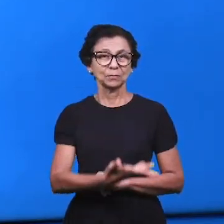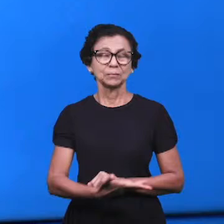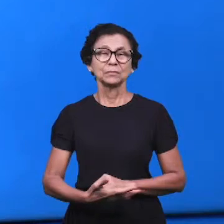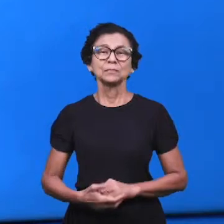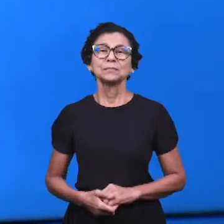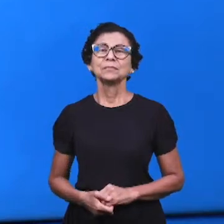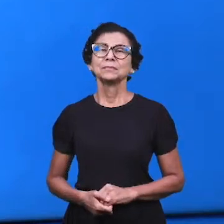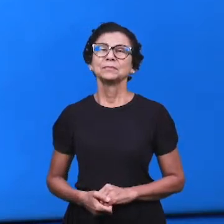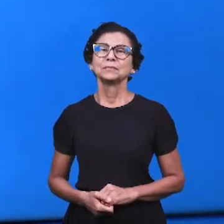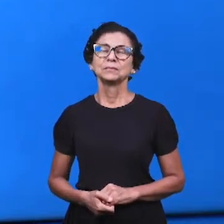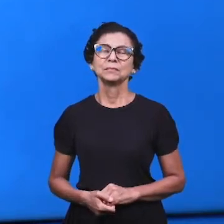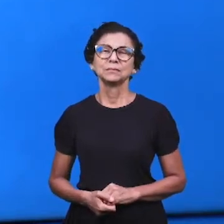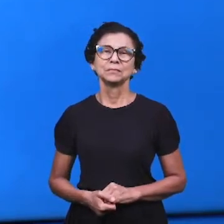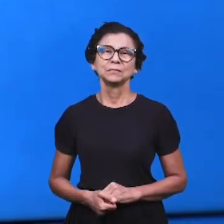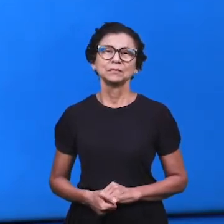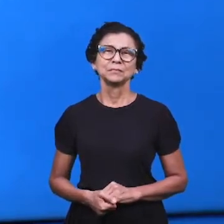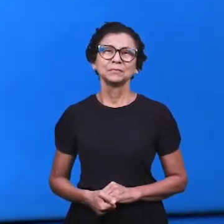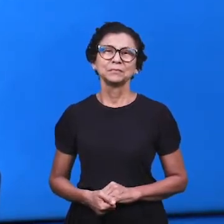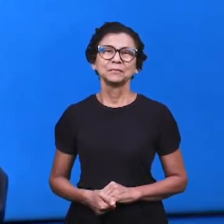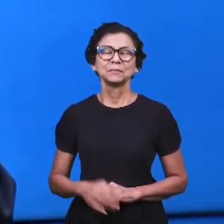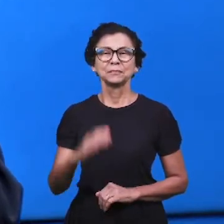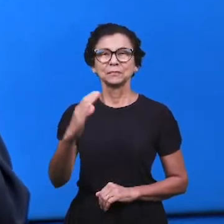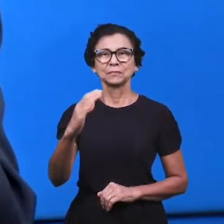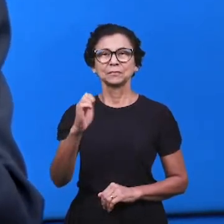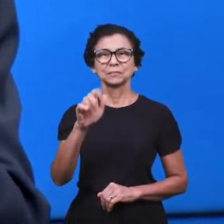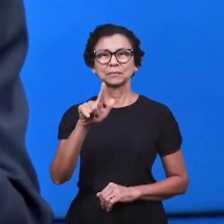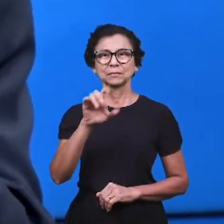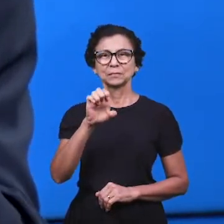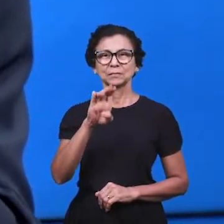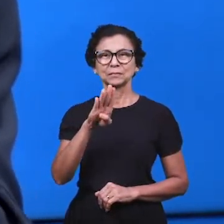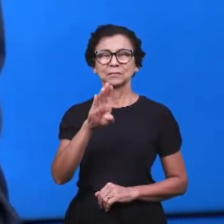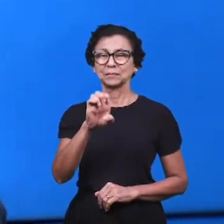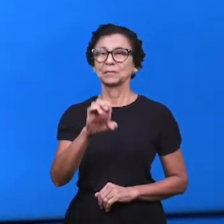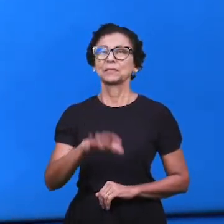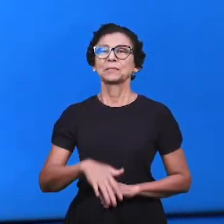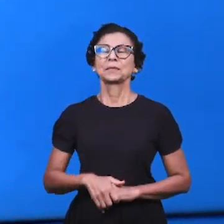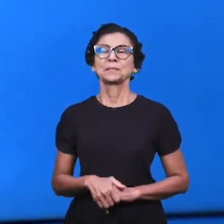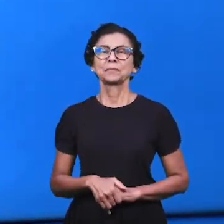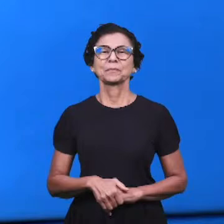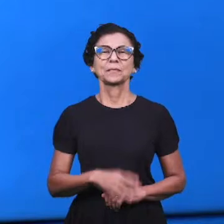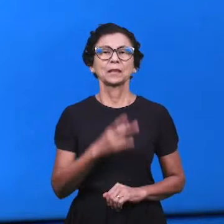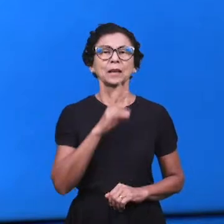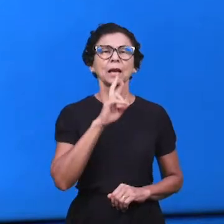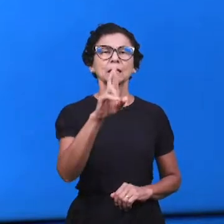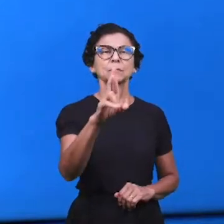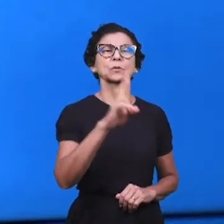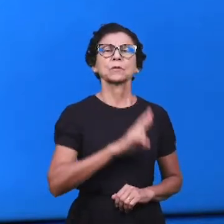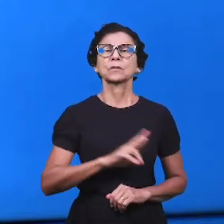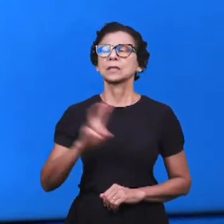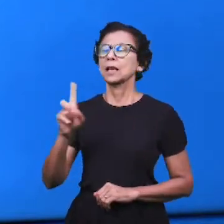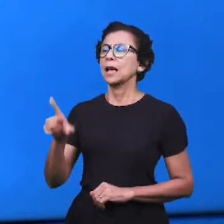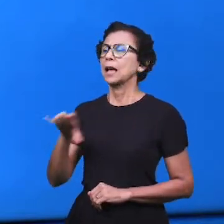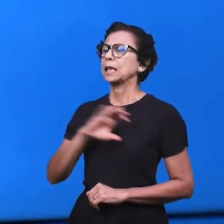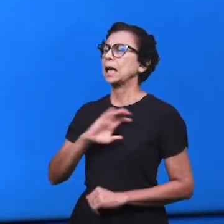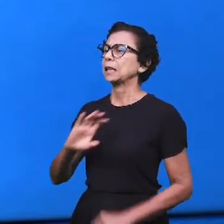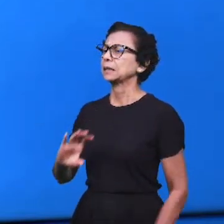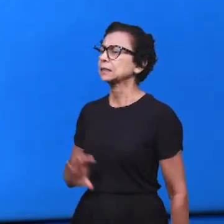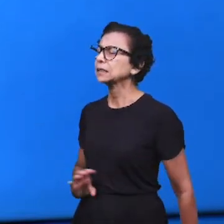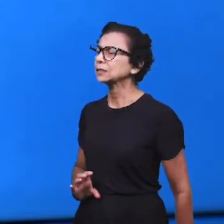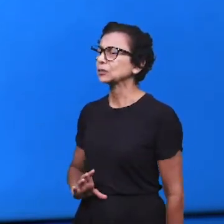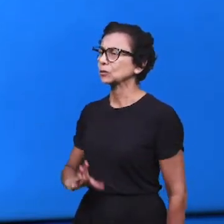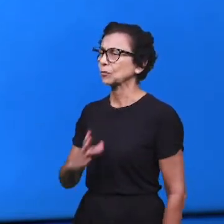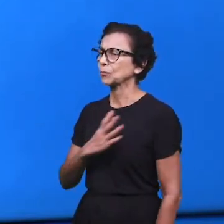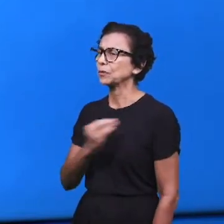resposta do Caleb, muito bem colocada ali quando respondeu para a mamãe, né? Tu és o Cristo, o Filho do Deus vivo. Foi essa